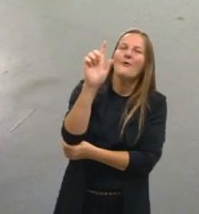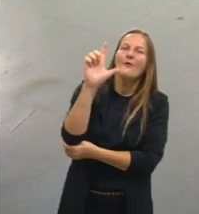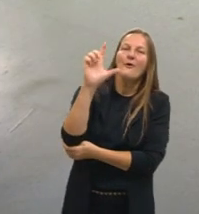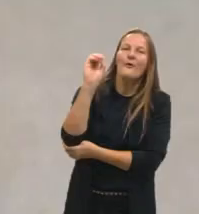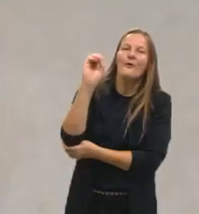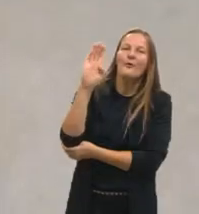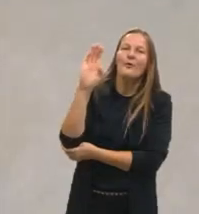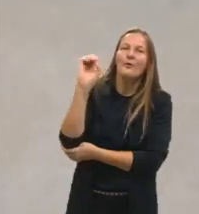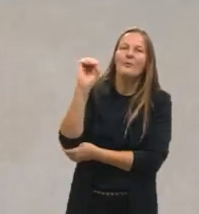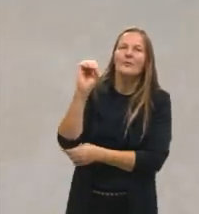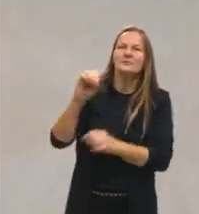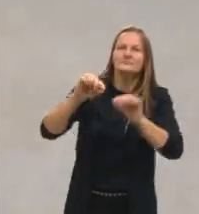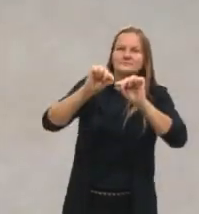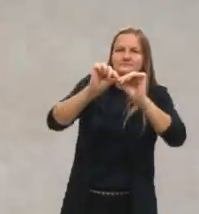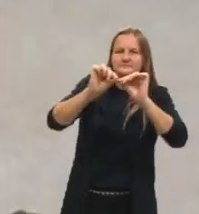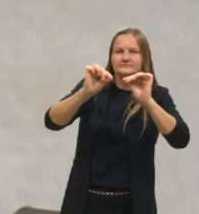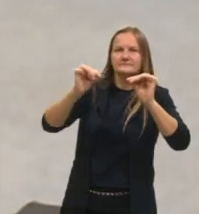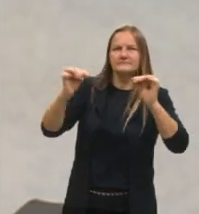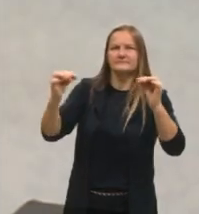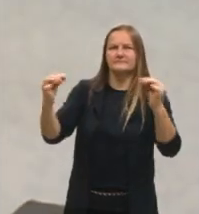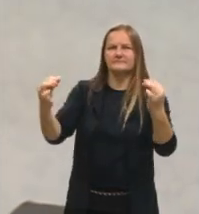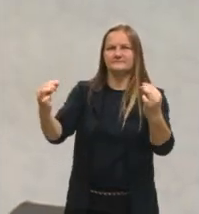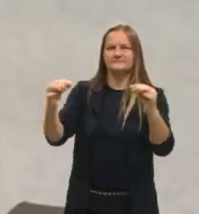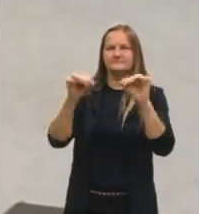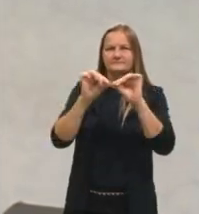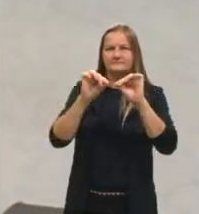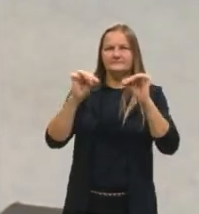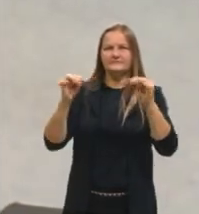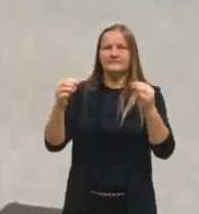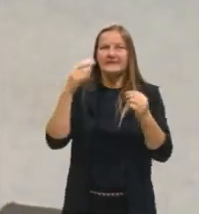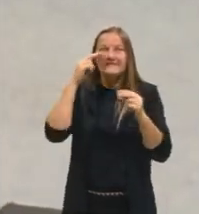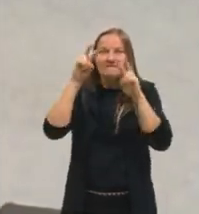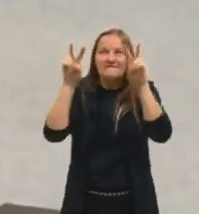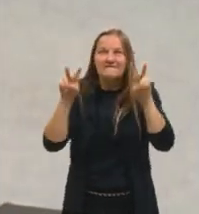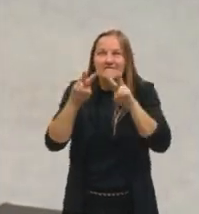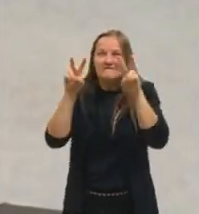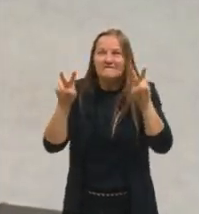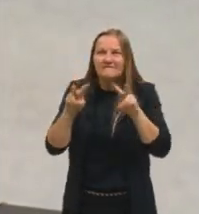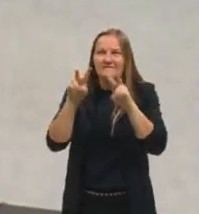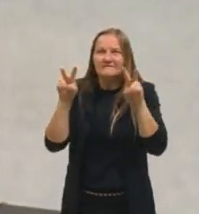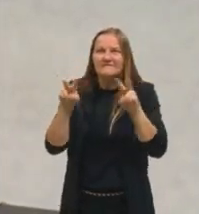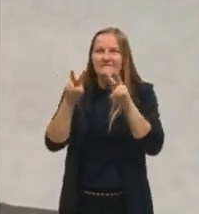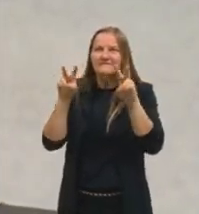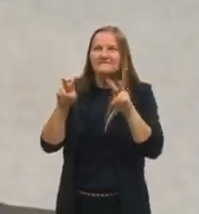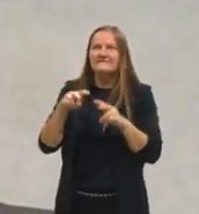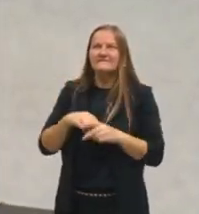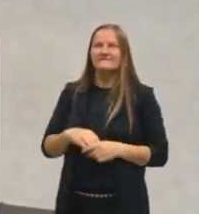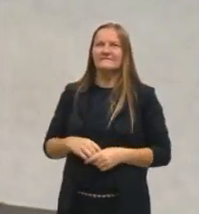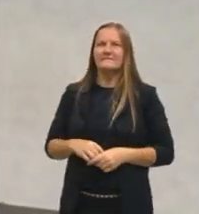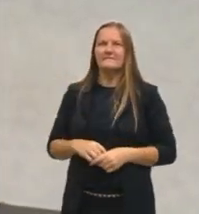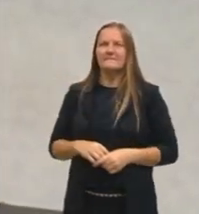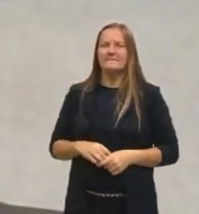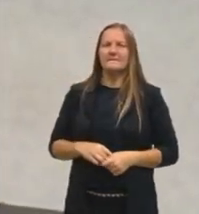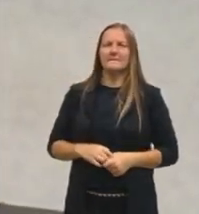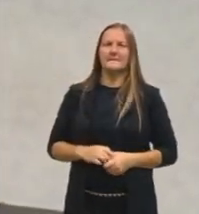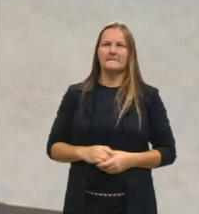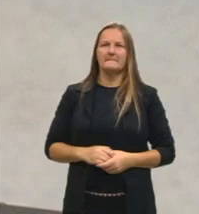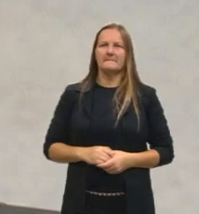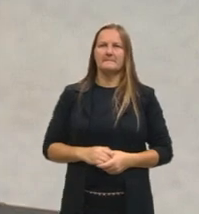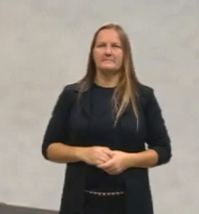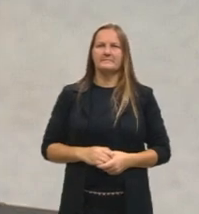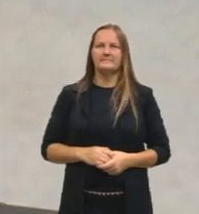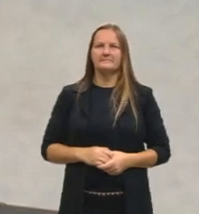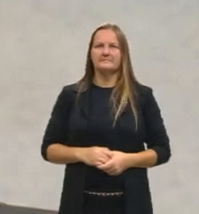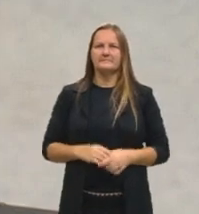ele vai ter uma latitude uma Longitude Olha que legal né se eu não me engano é assim tá então o Globo vai ter